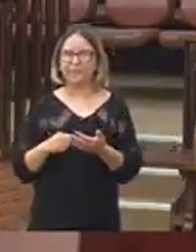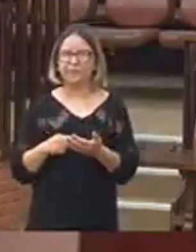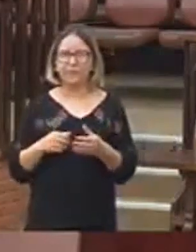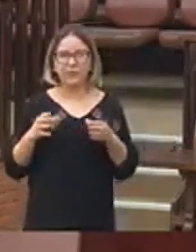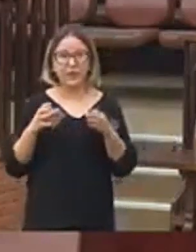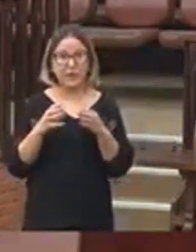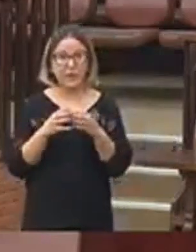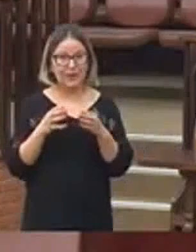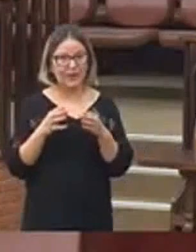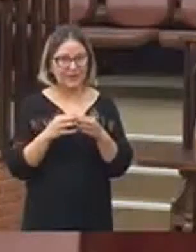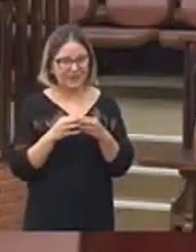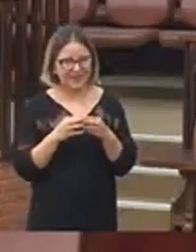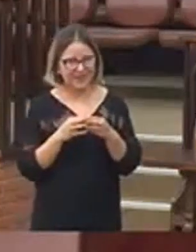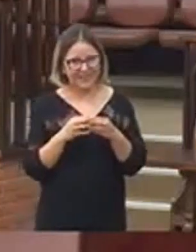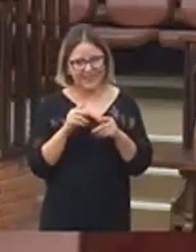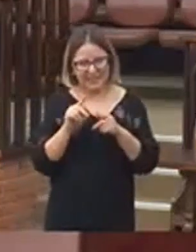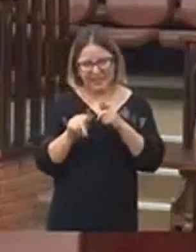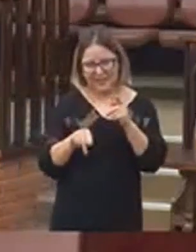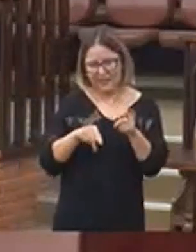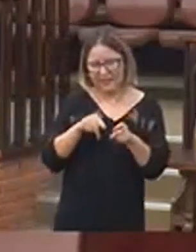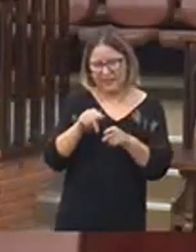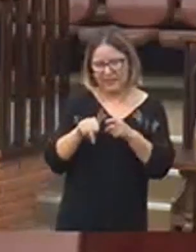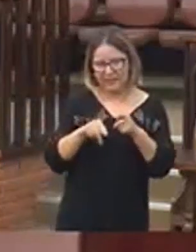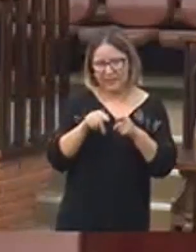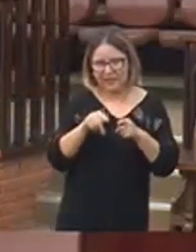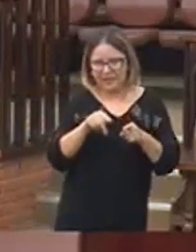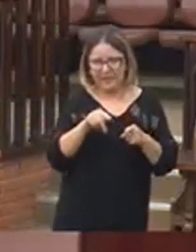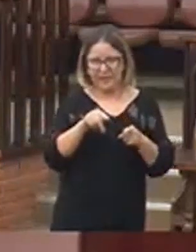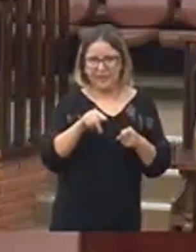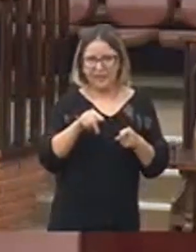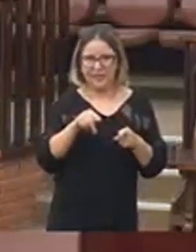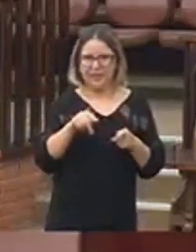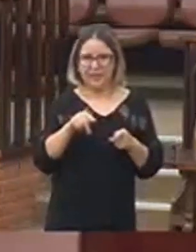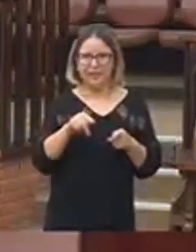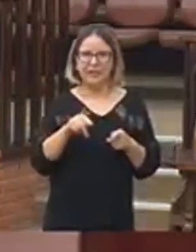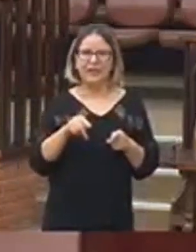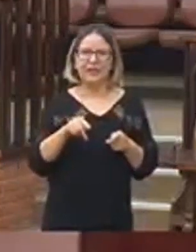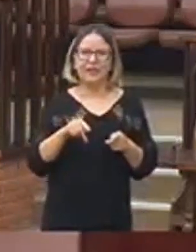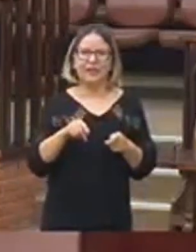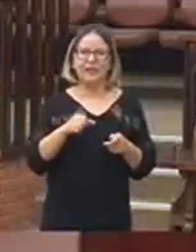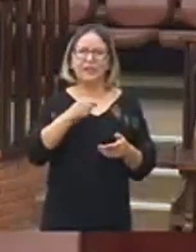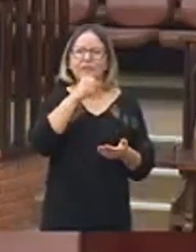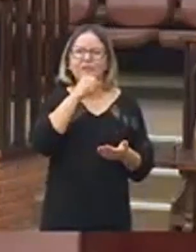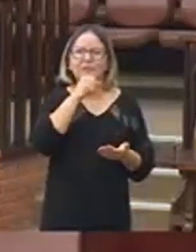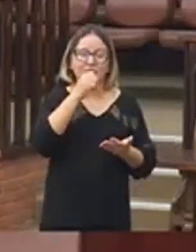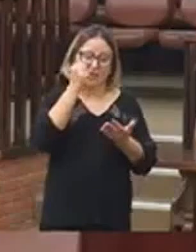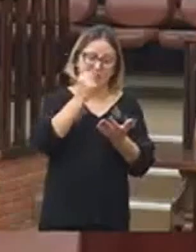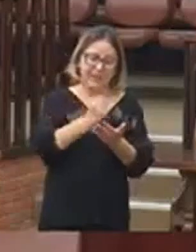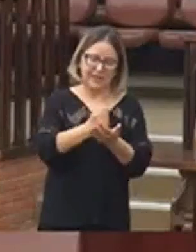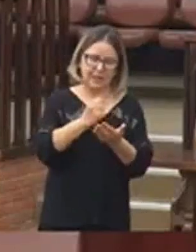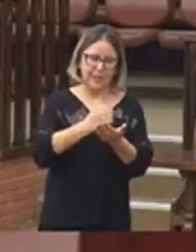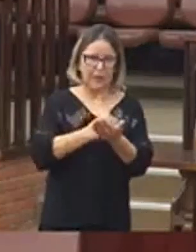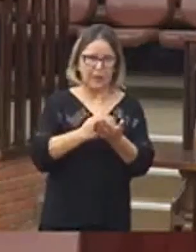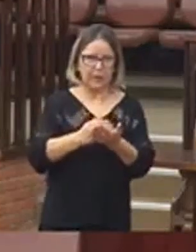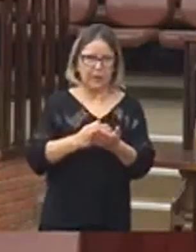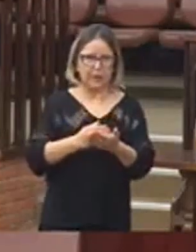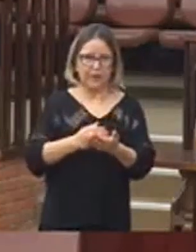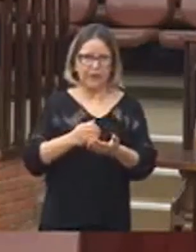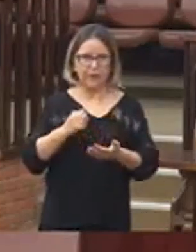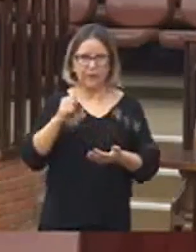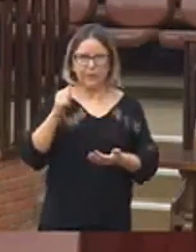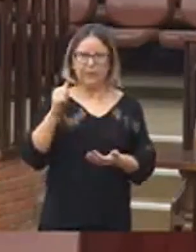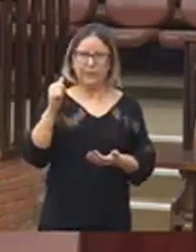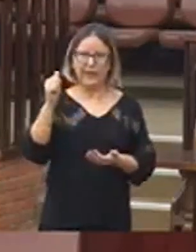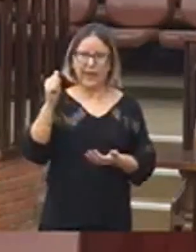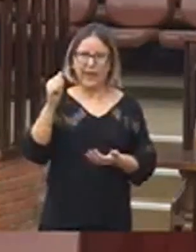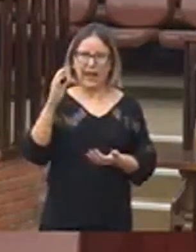que está lá no Velho Testamento, começando com Abel e passando